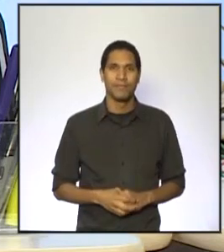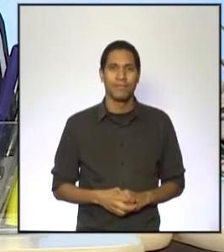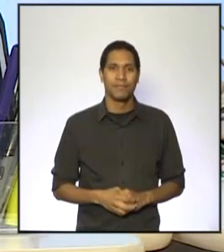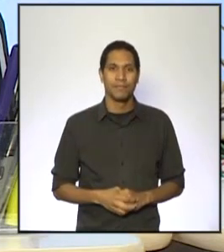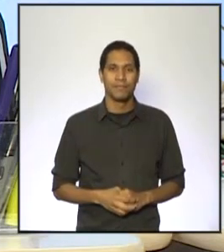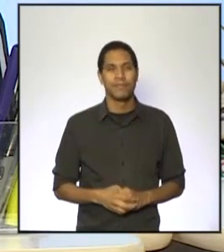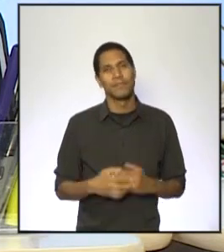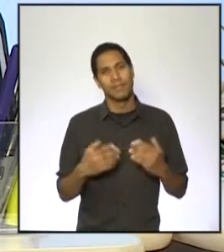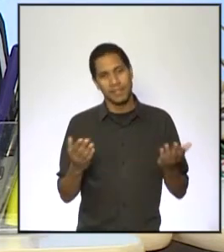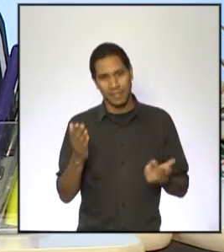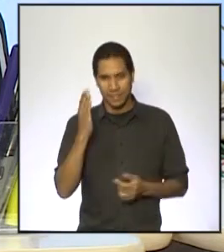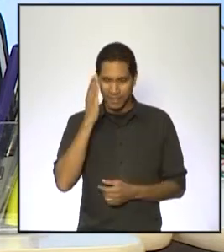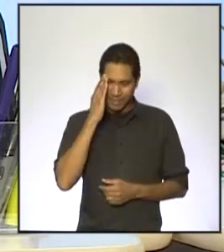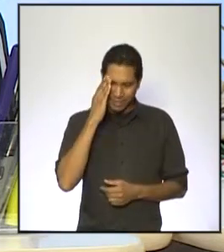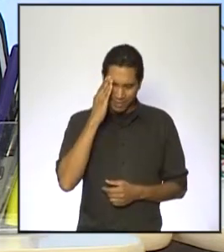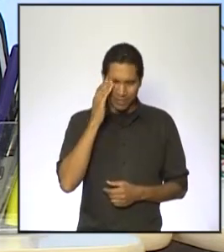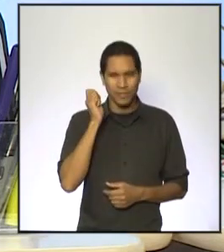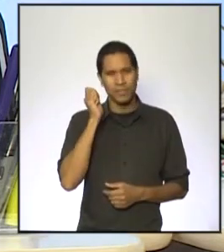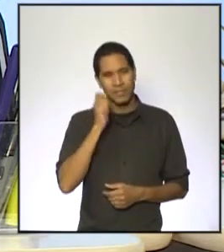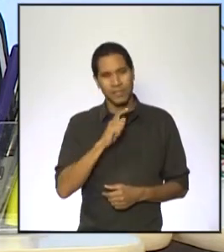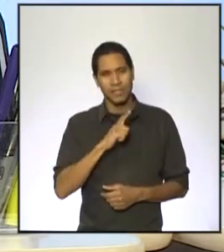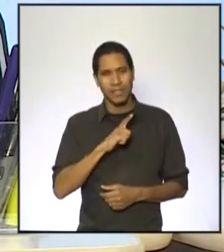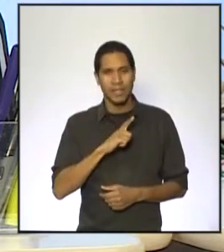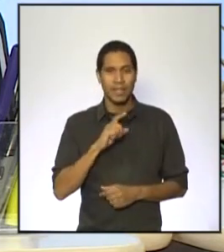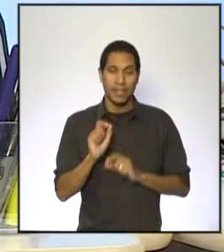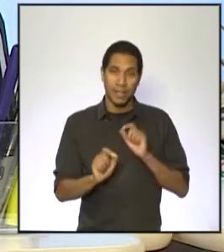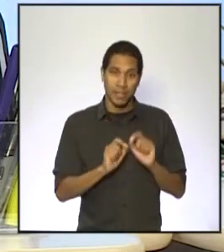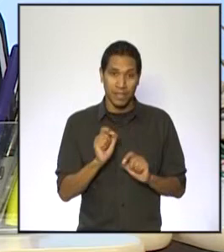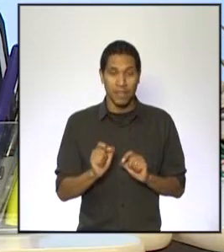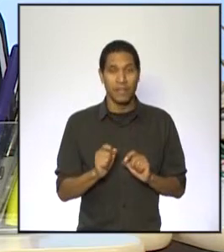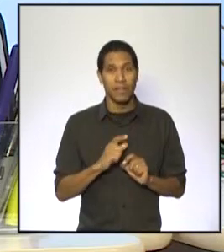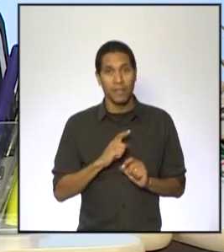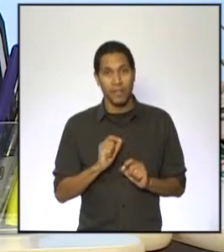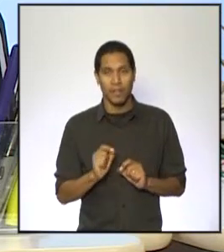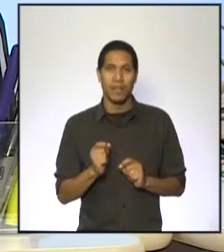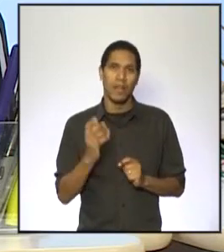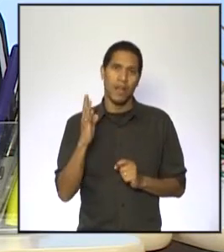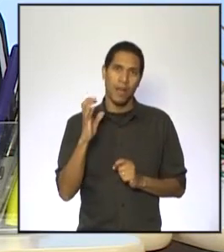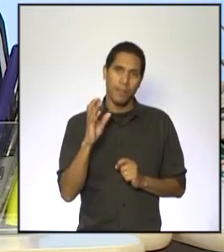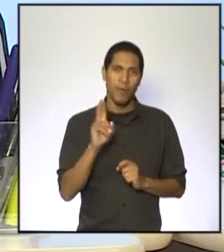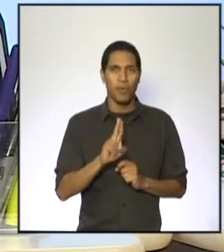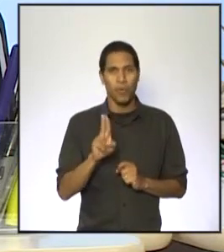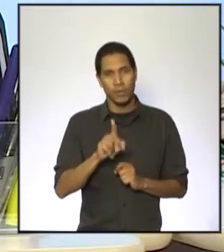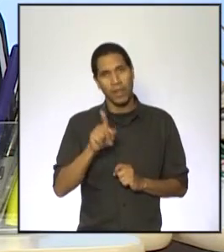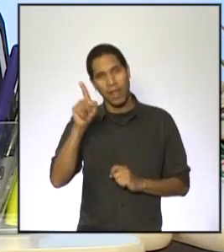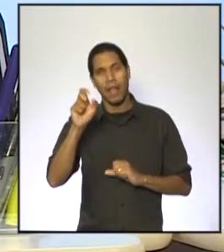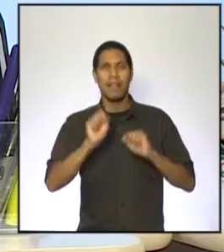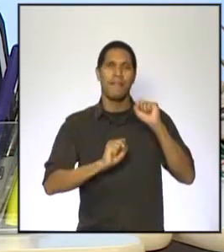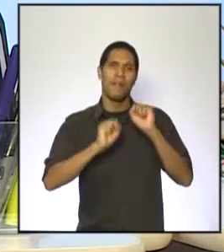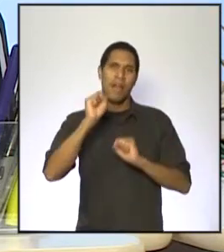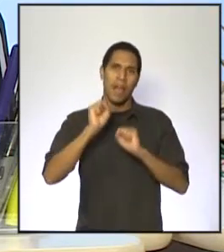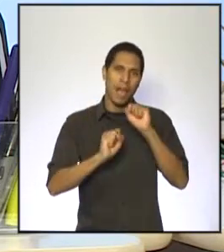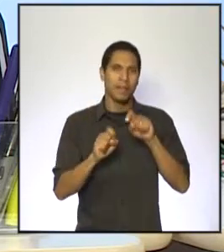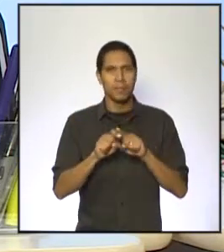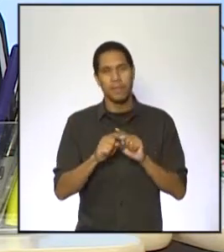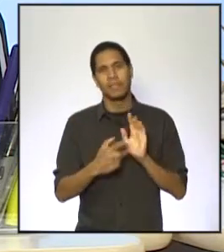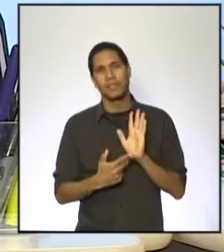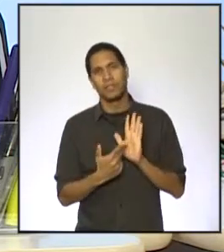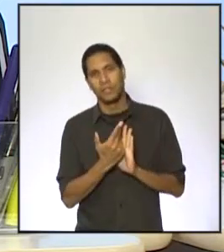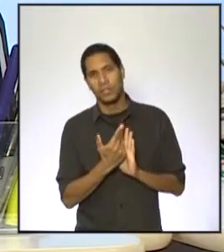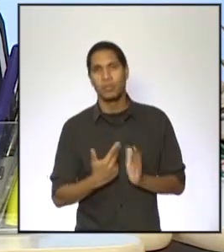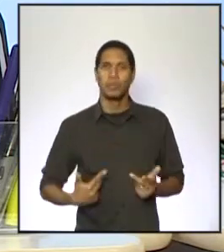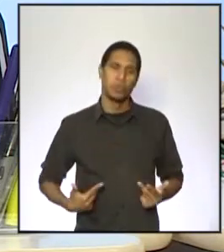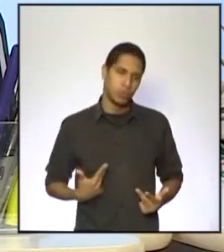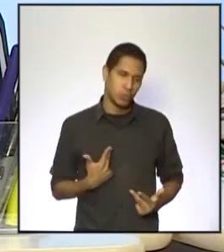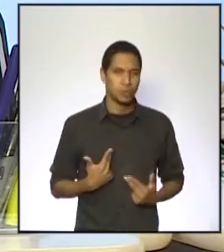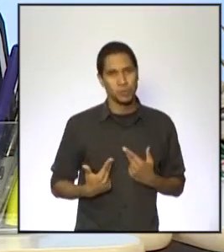É claro que para chegar numa mão que é utilizada em indústria, que é utilizada em cirurgias,